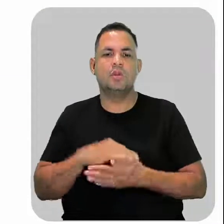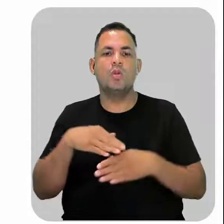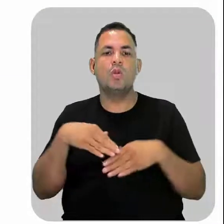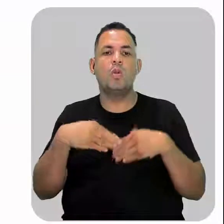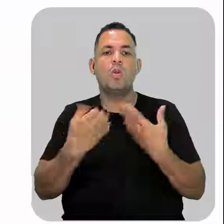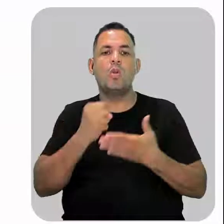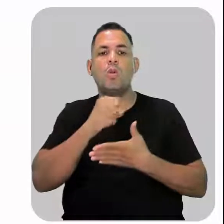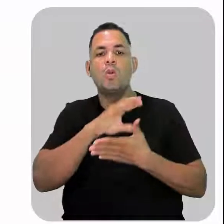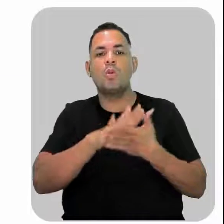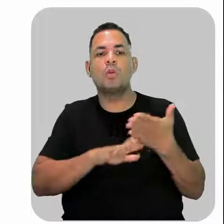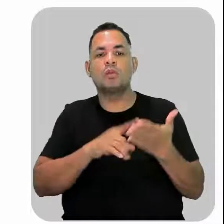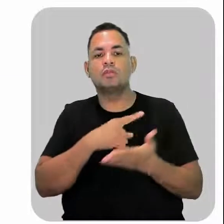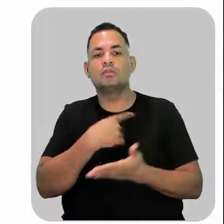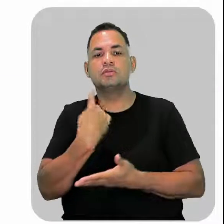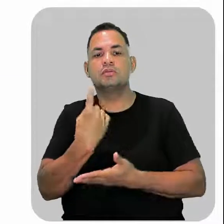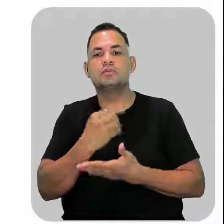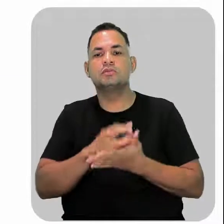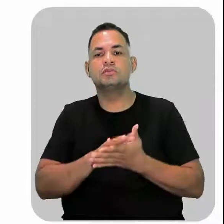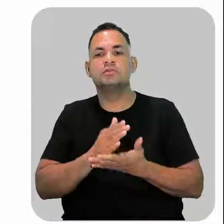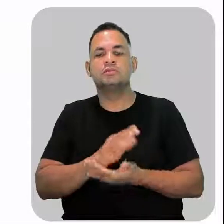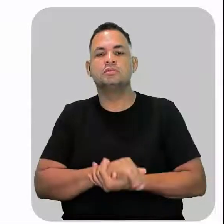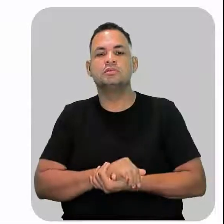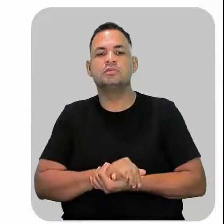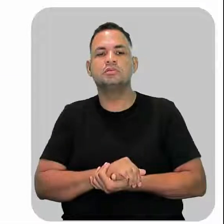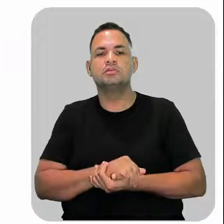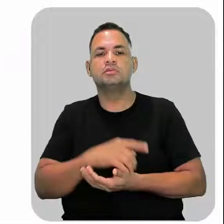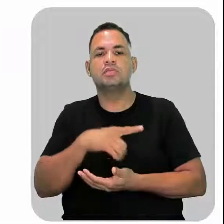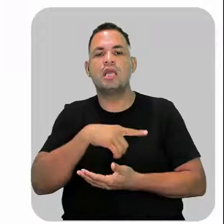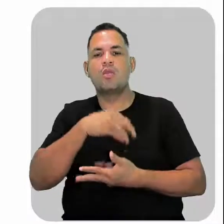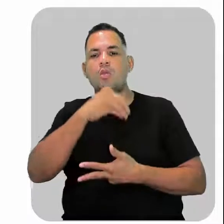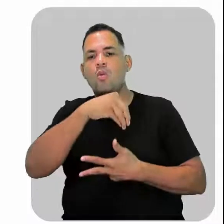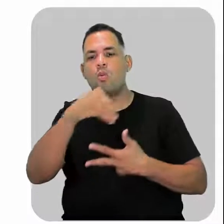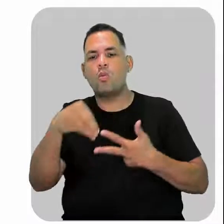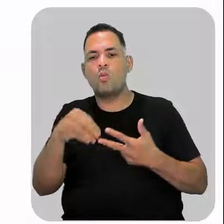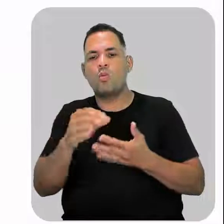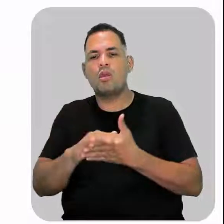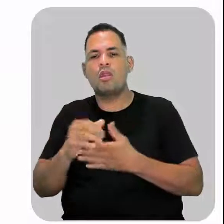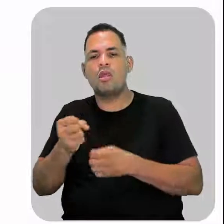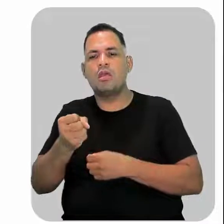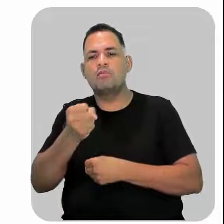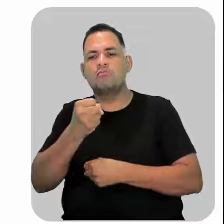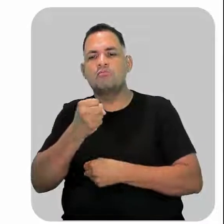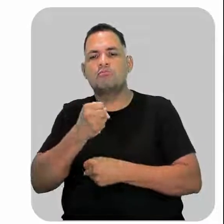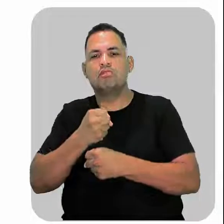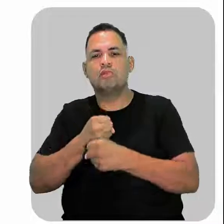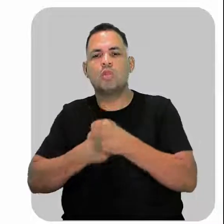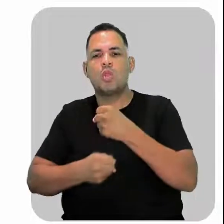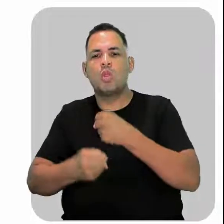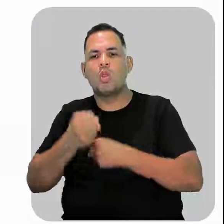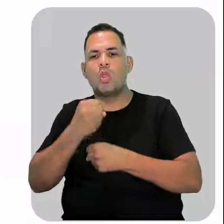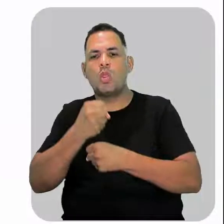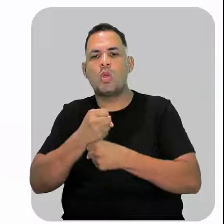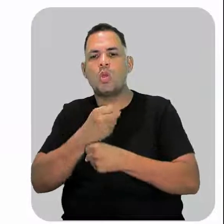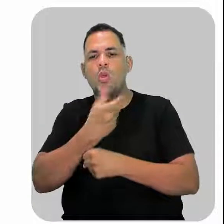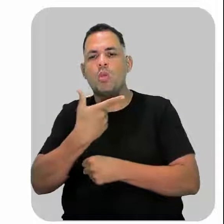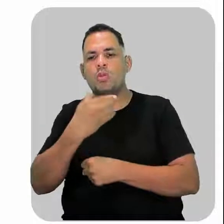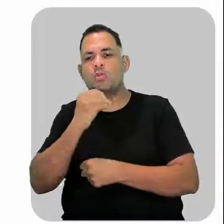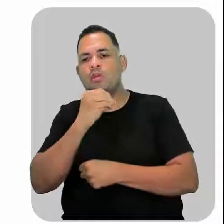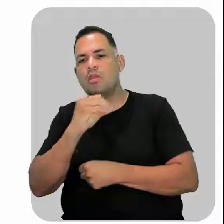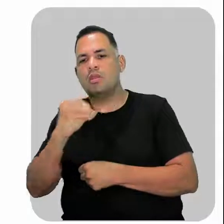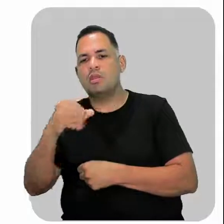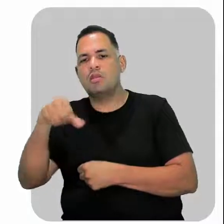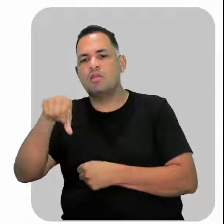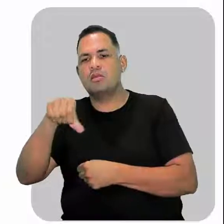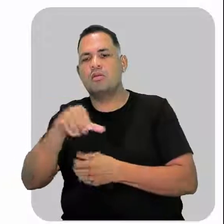é a questão que nós trabalhamos. Olha, ela caiu no Enem de 2009 e diz assim: o uso